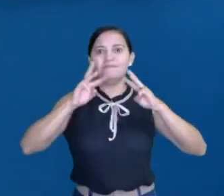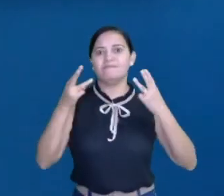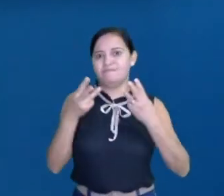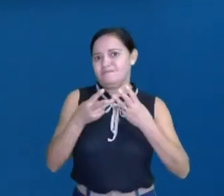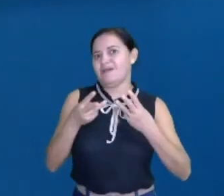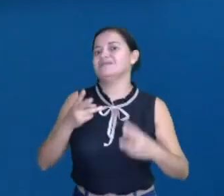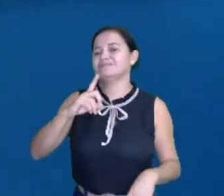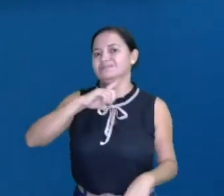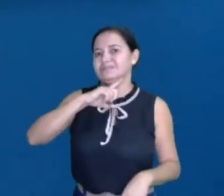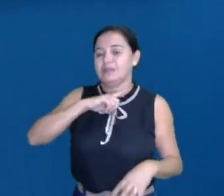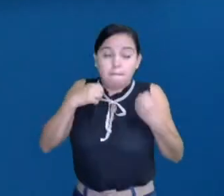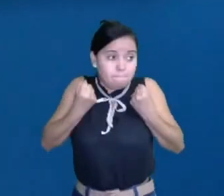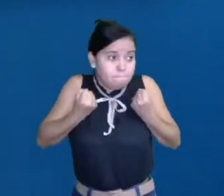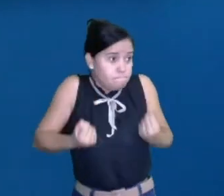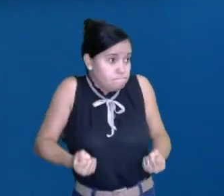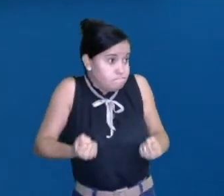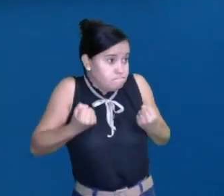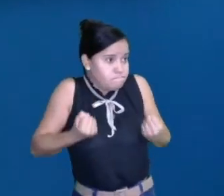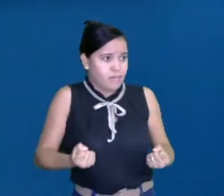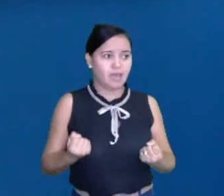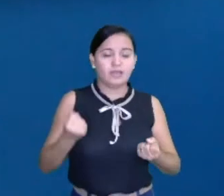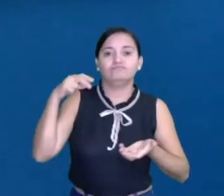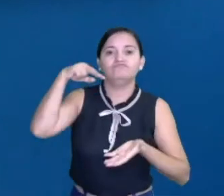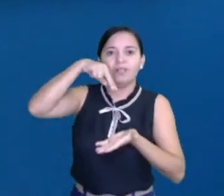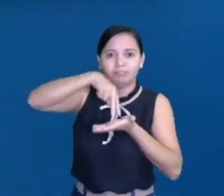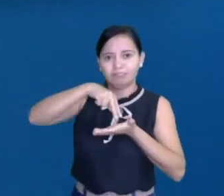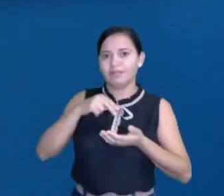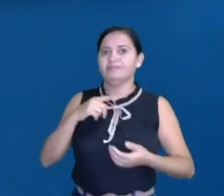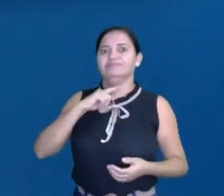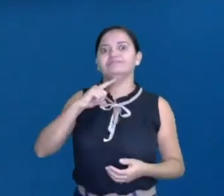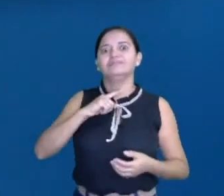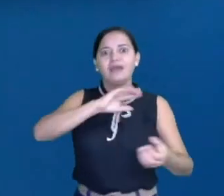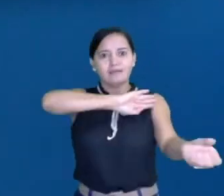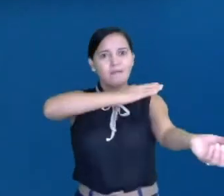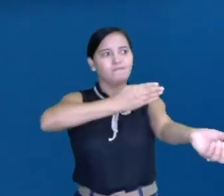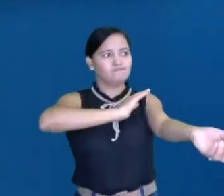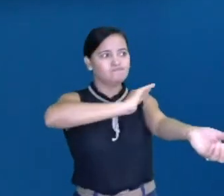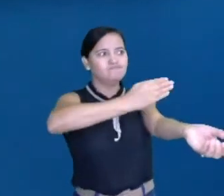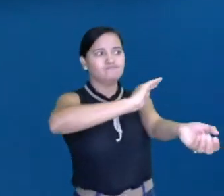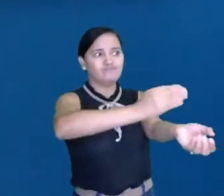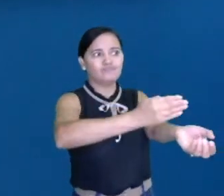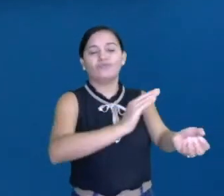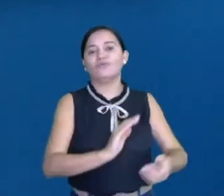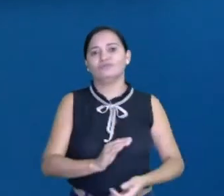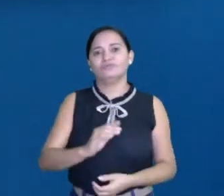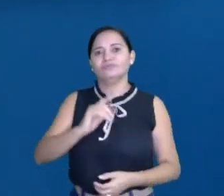muscular, do nosso peso na balança, é formado de músculos. Músculos servem